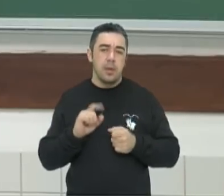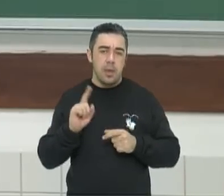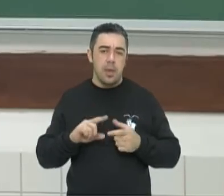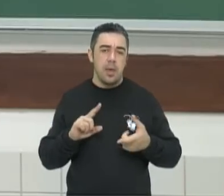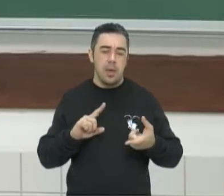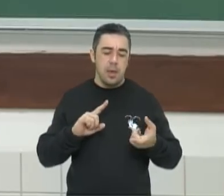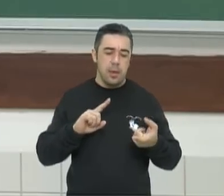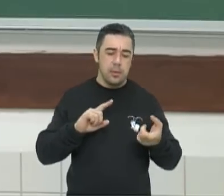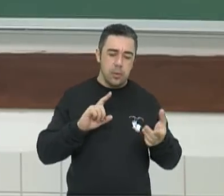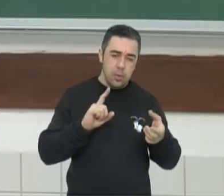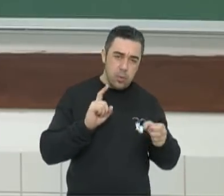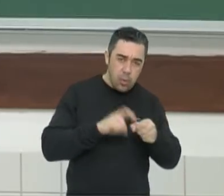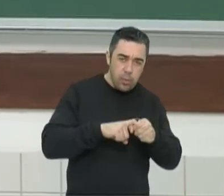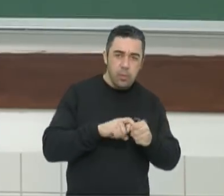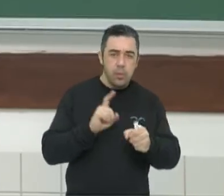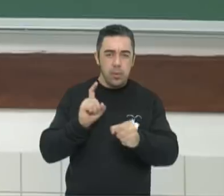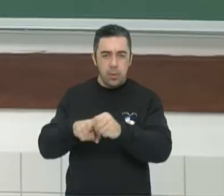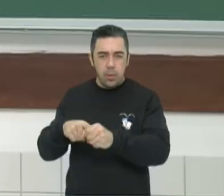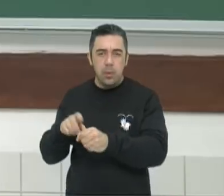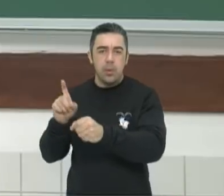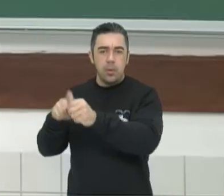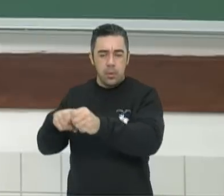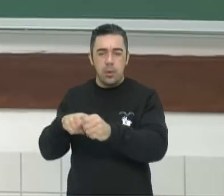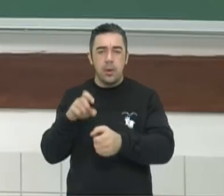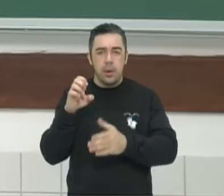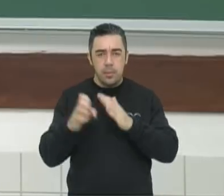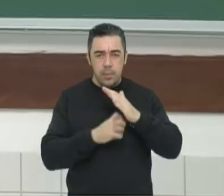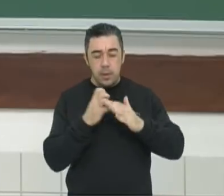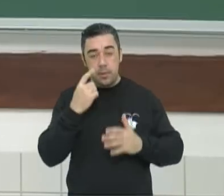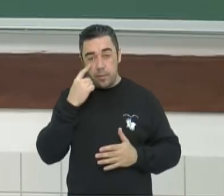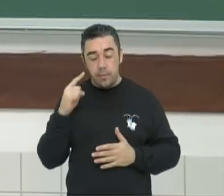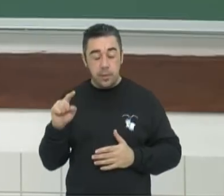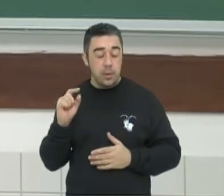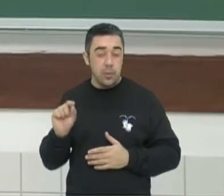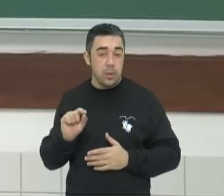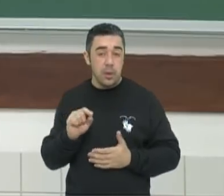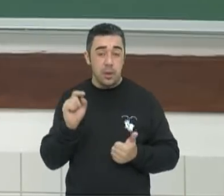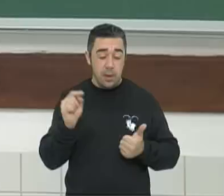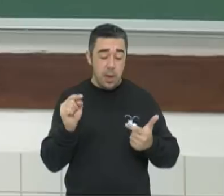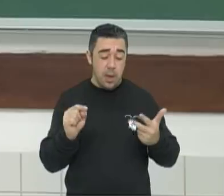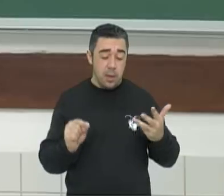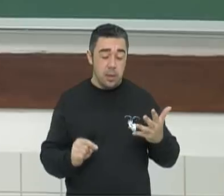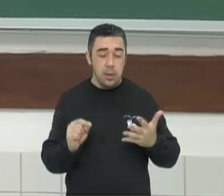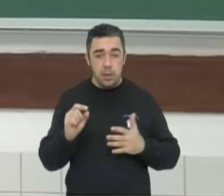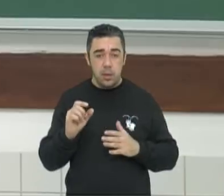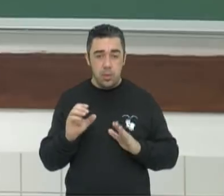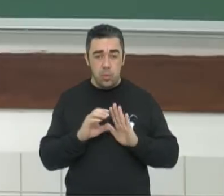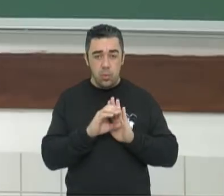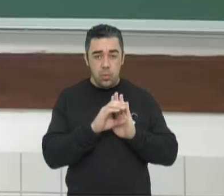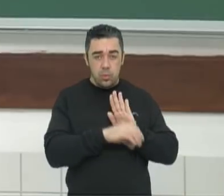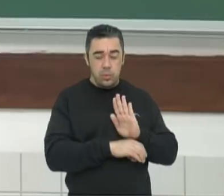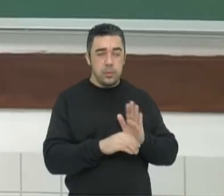grandes empresas. Então, diante disso, nós vamos analisar agora cada um desses conceitos.